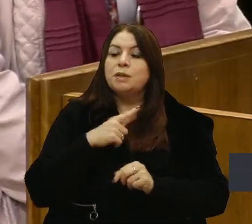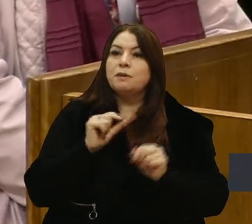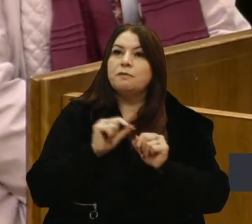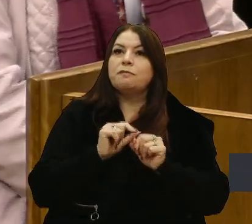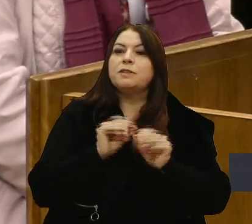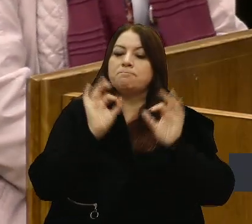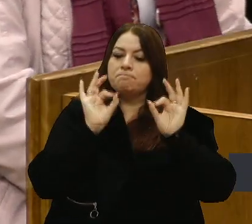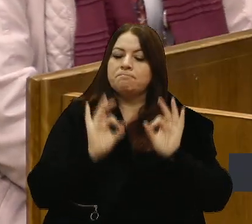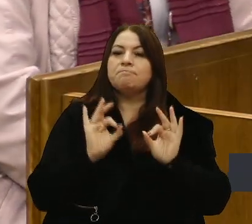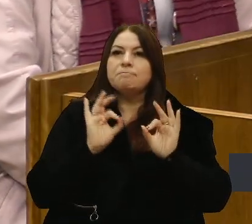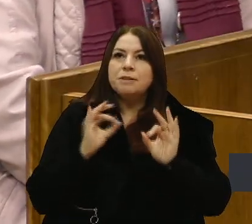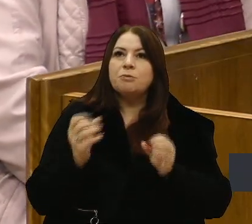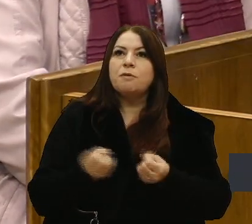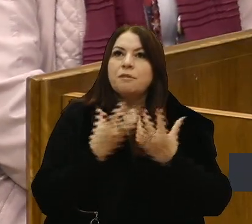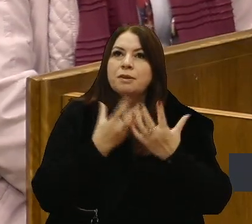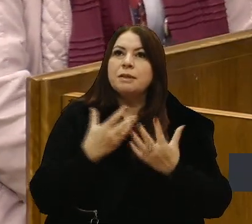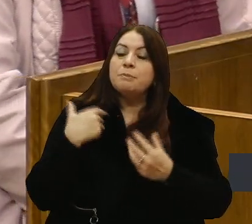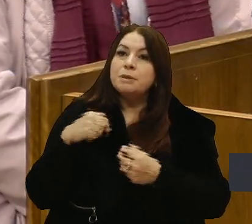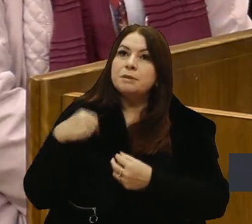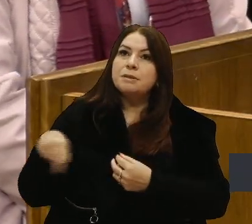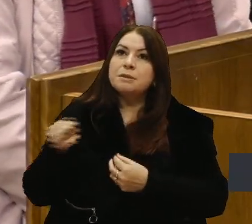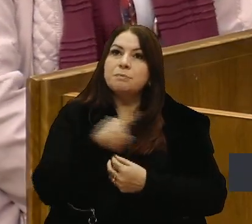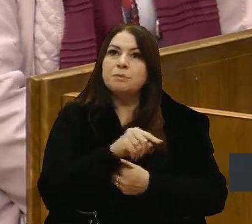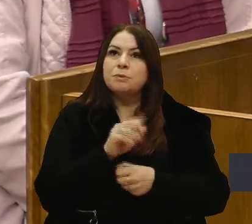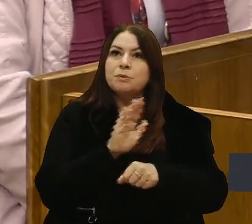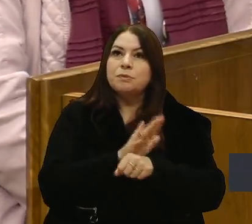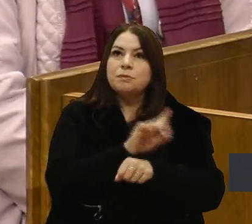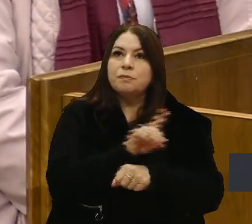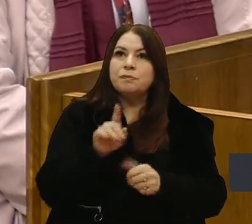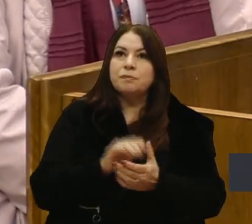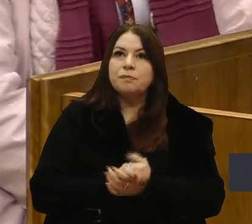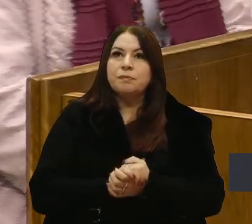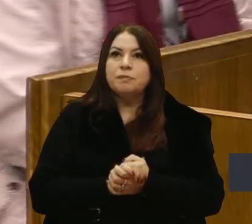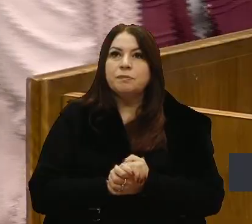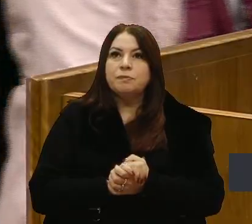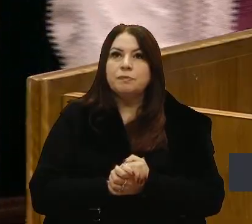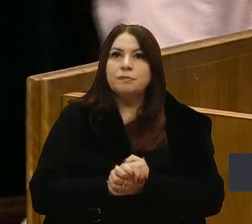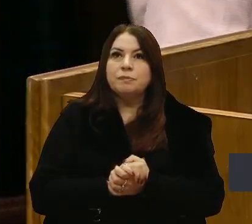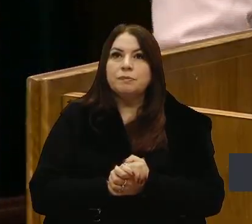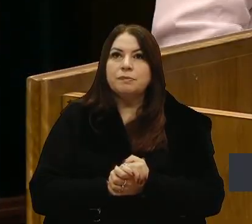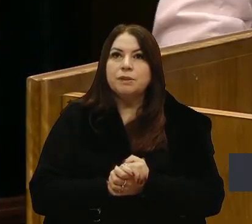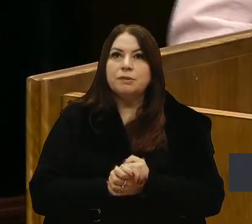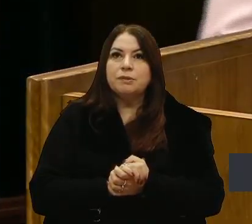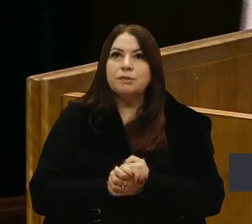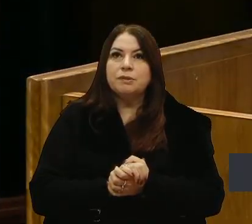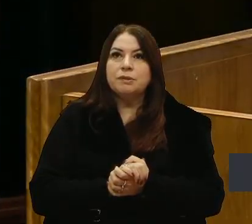chave de ouro. Por isso, precisamos da sua contribuição.